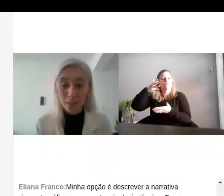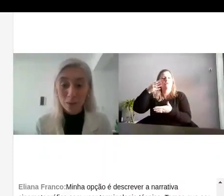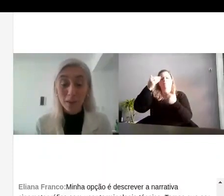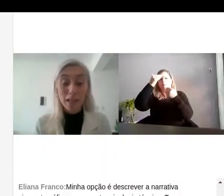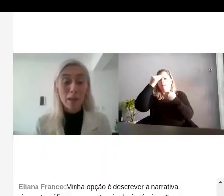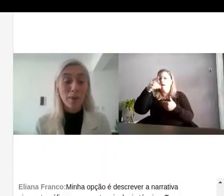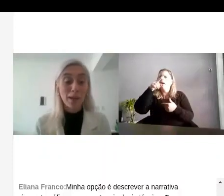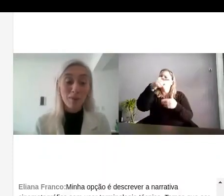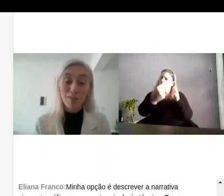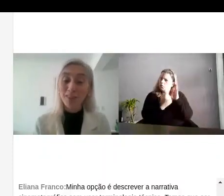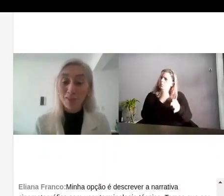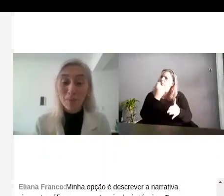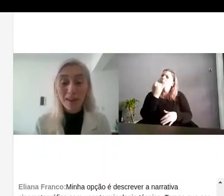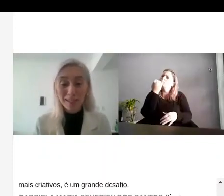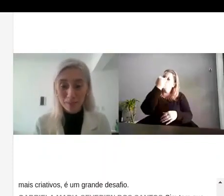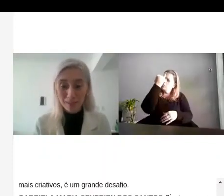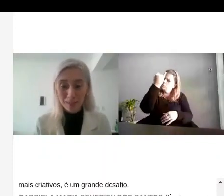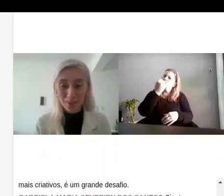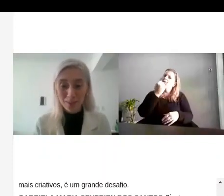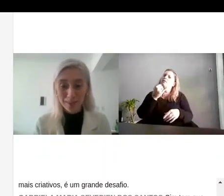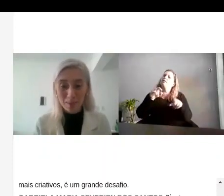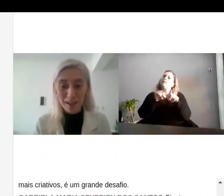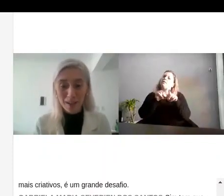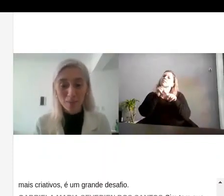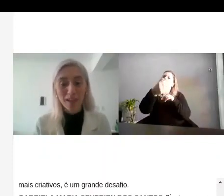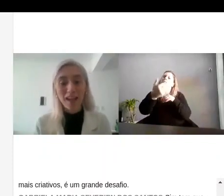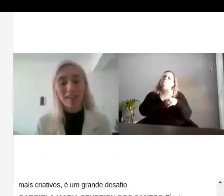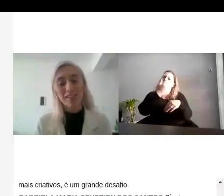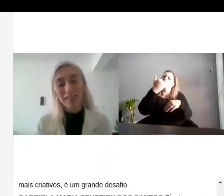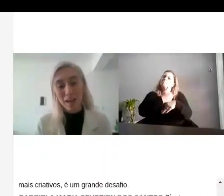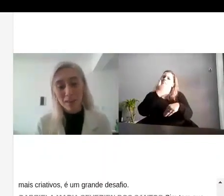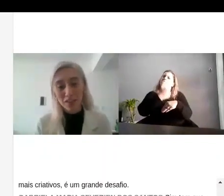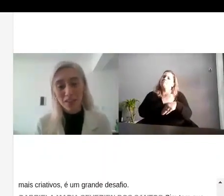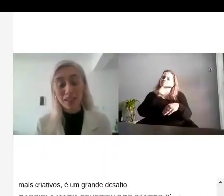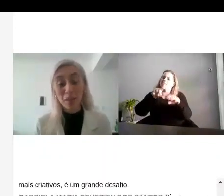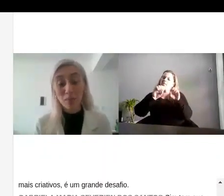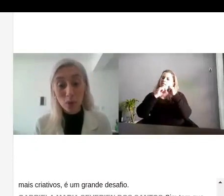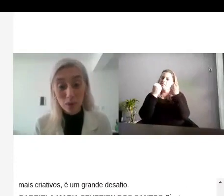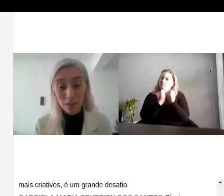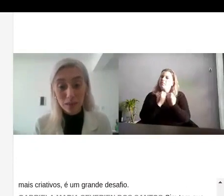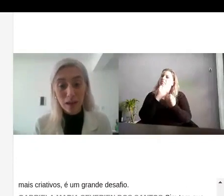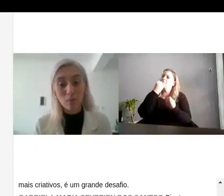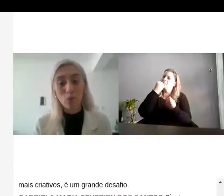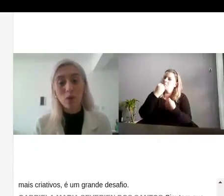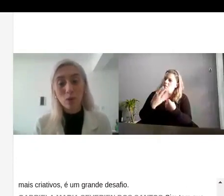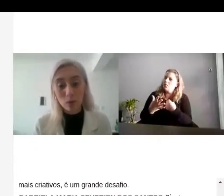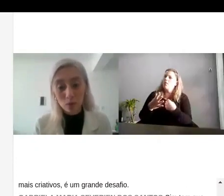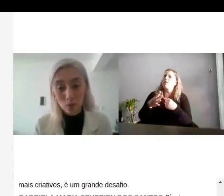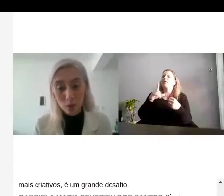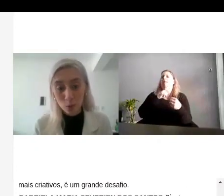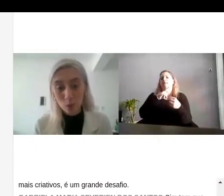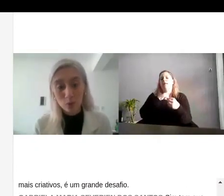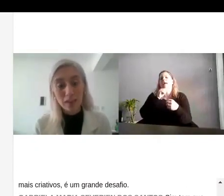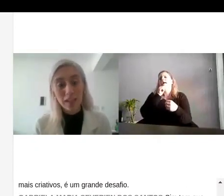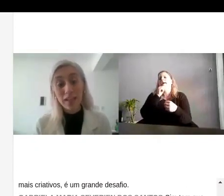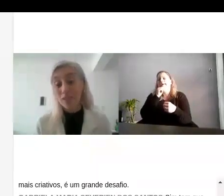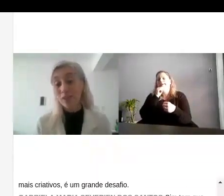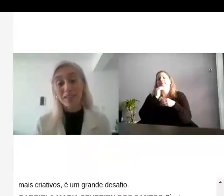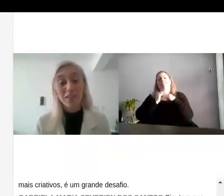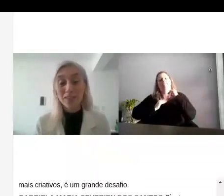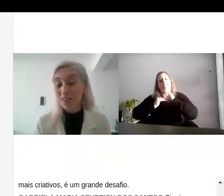colocação e pela tua efetiva participação no nosso seminário. A gente sabe que a gente ainda tem muito a andar, muito a construir juntos,